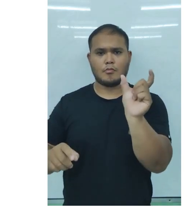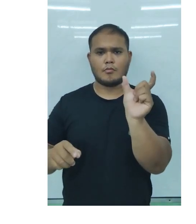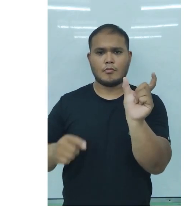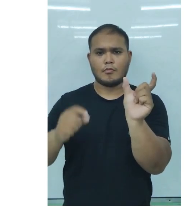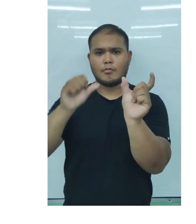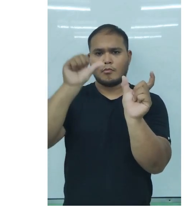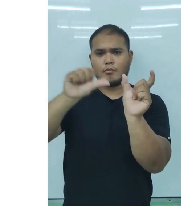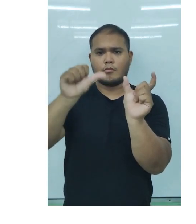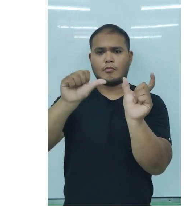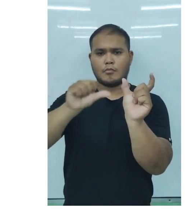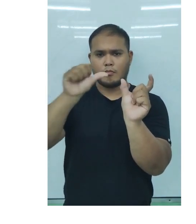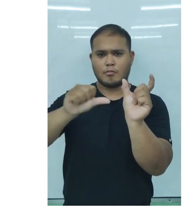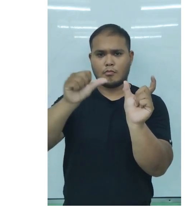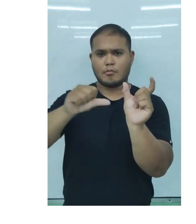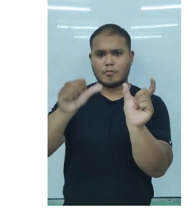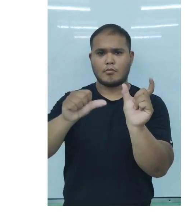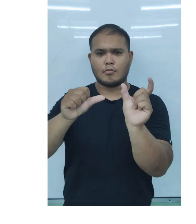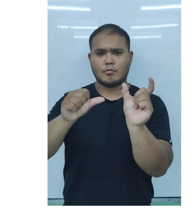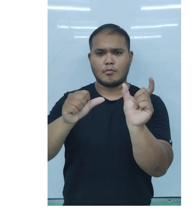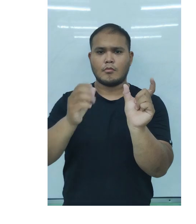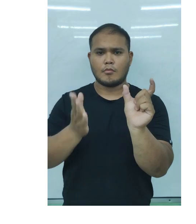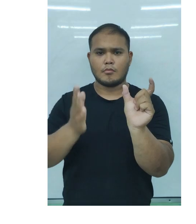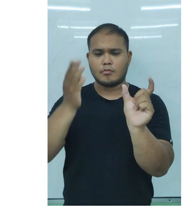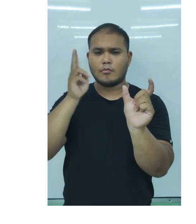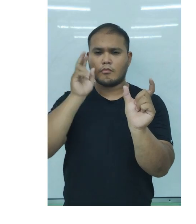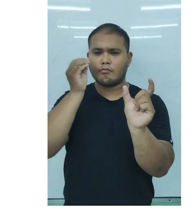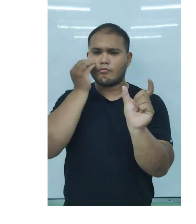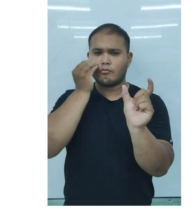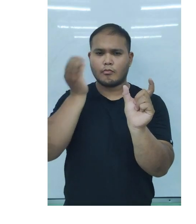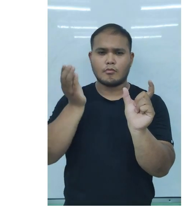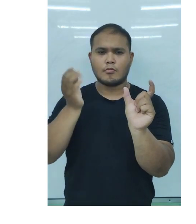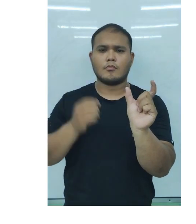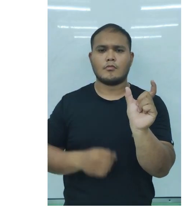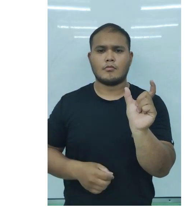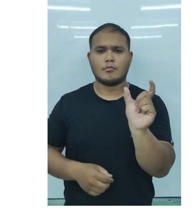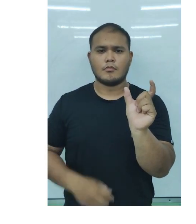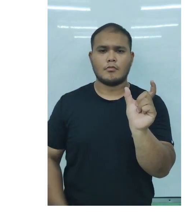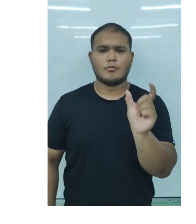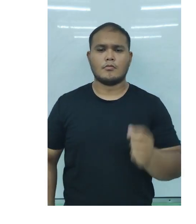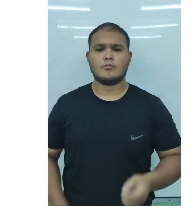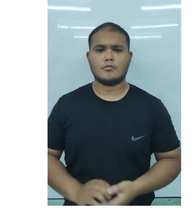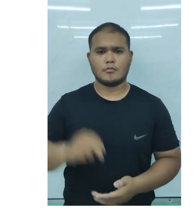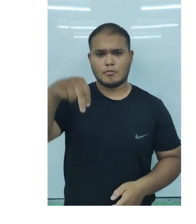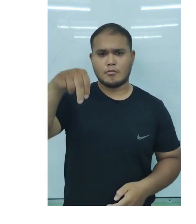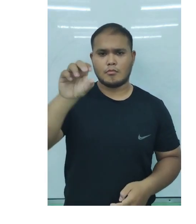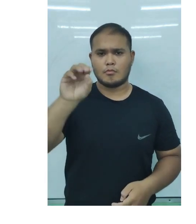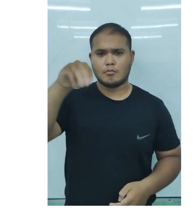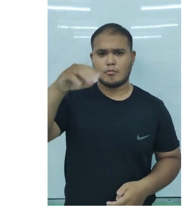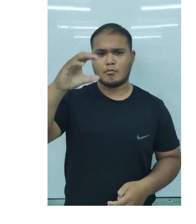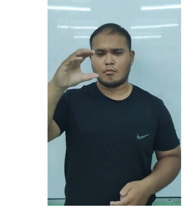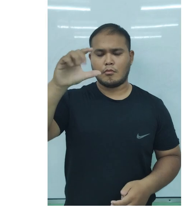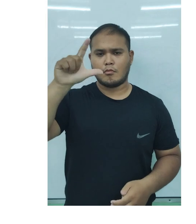já conhece. Tudo bem? Nominativo, clario. Vocativo,